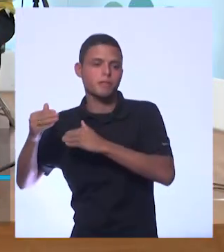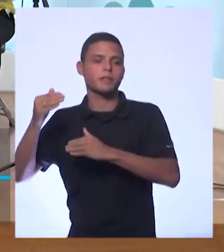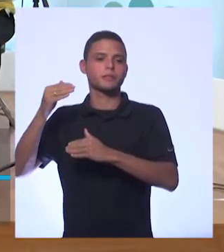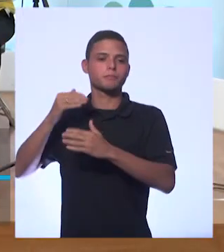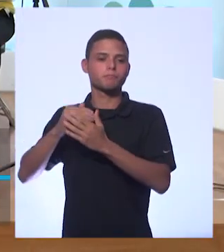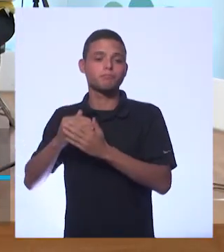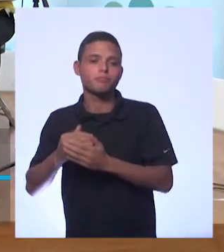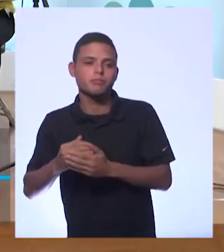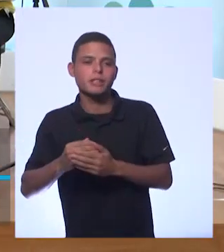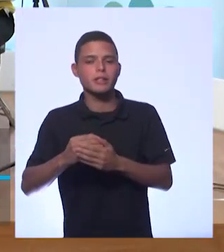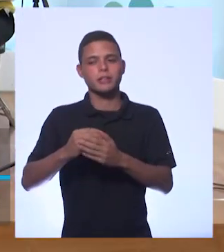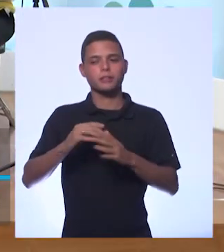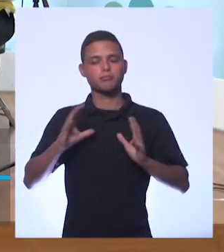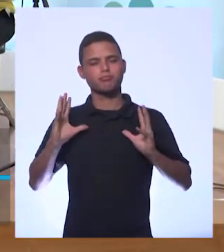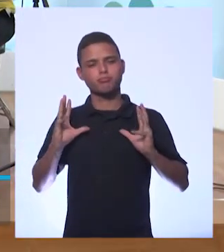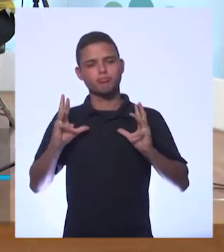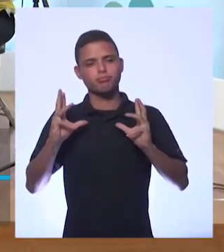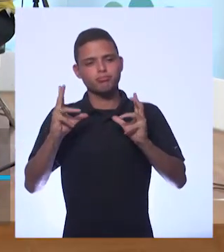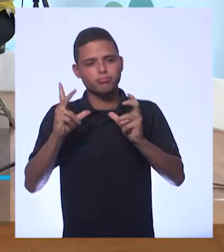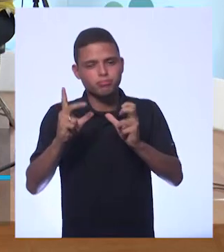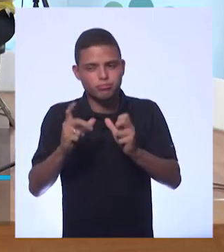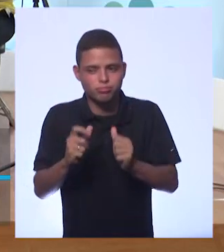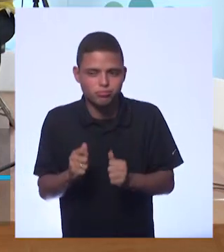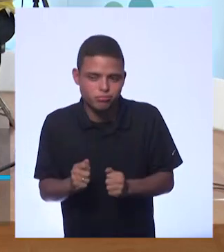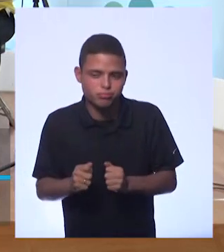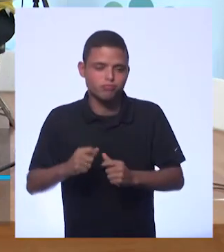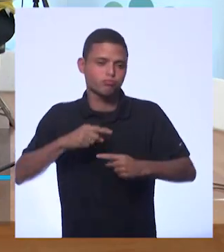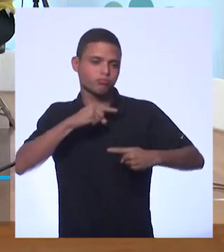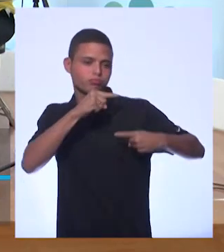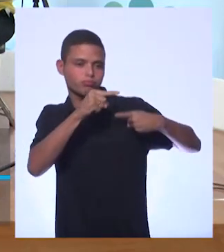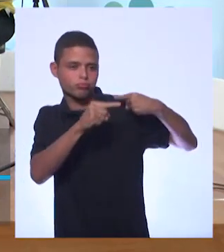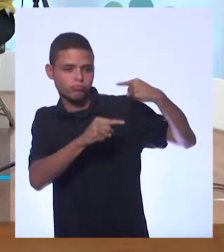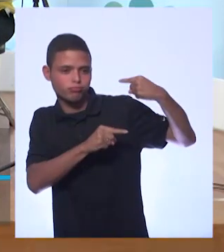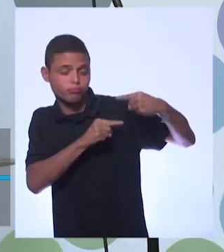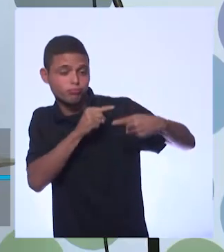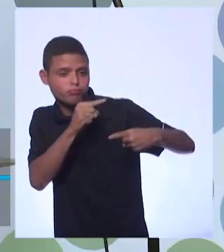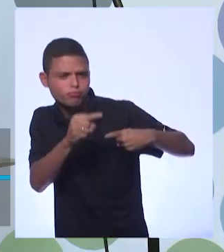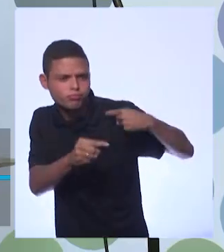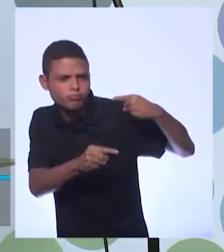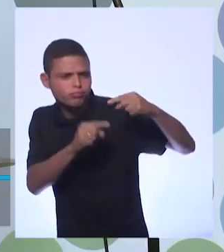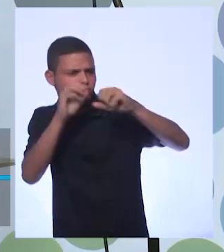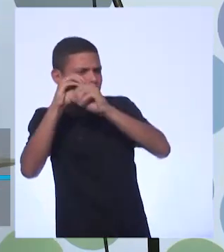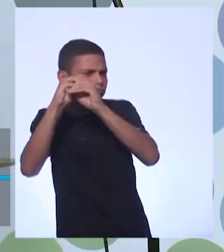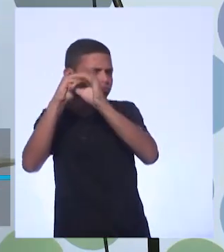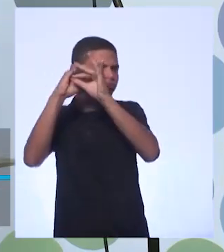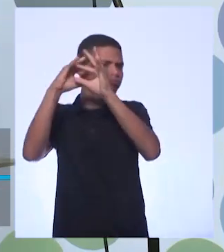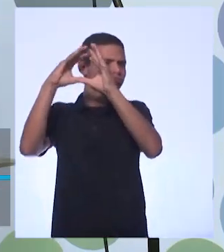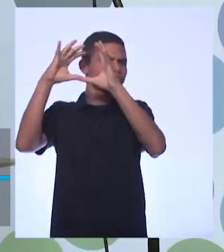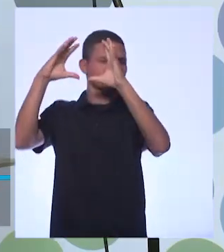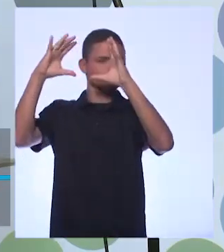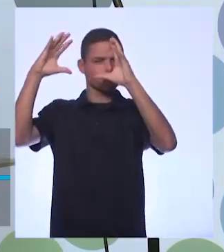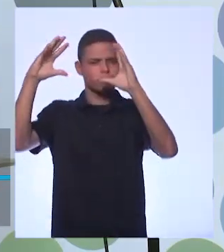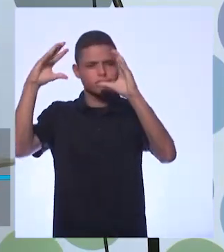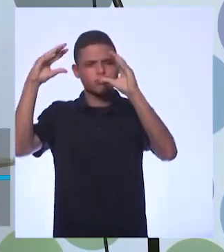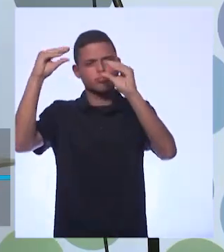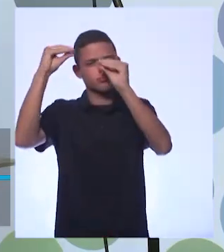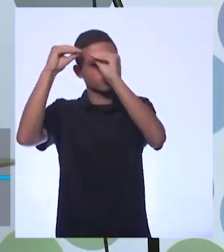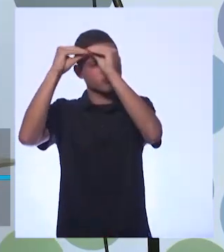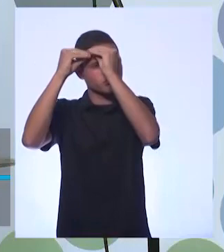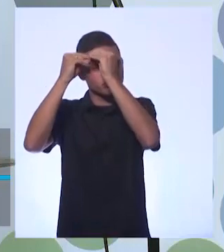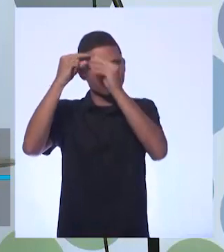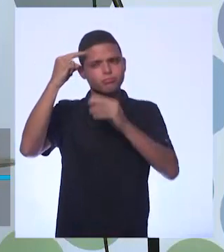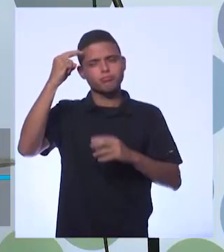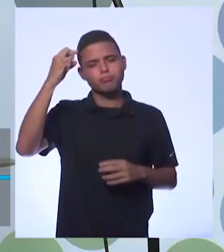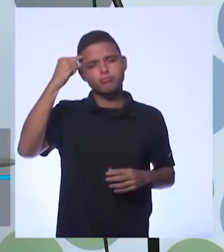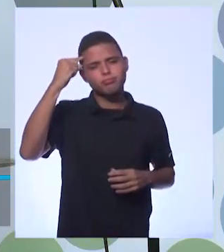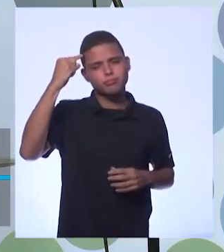um conhecimento ancestral. Então, se você vai dizer que isso não é pensar, né? Você não pensa só com palavras, você pensa também com gestos.